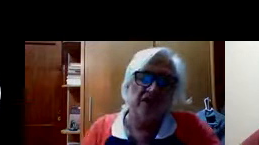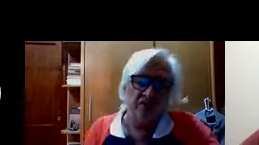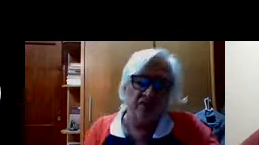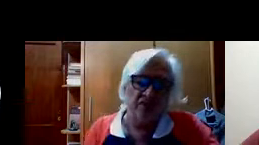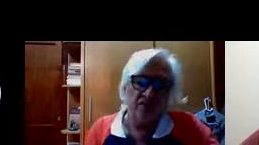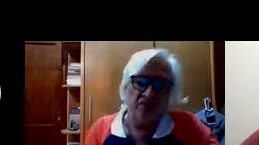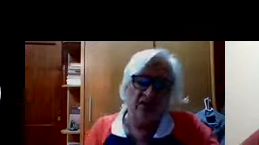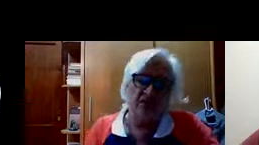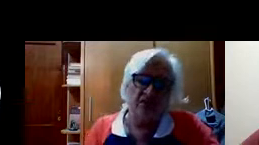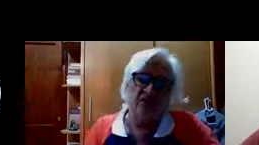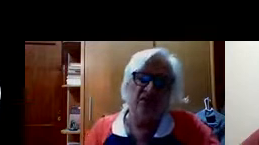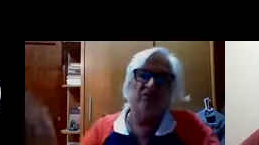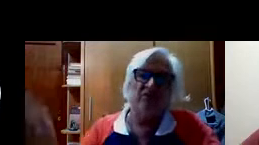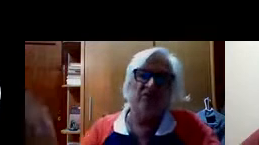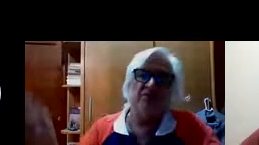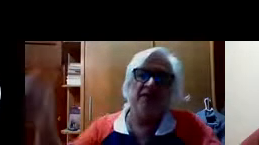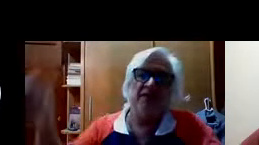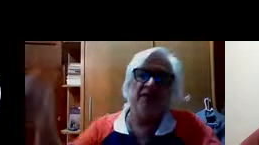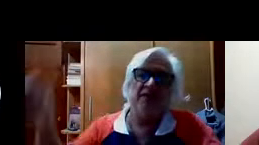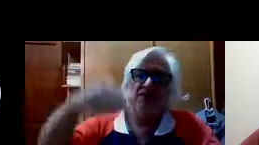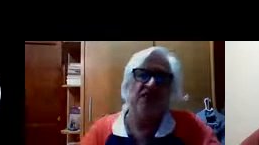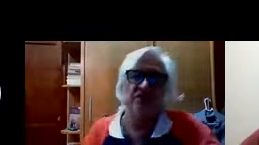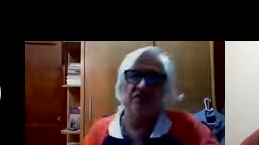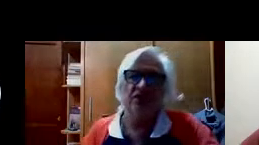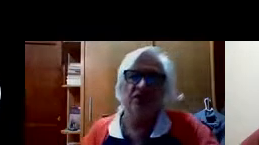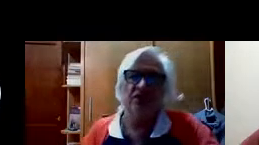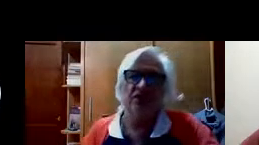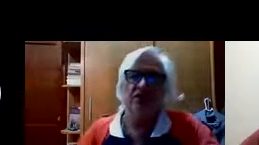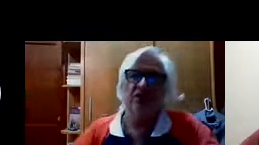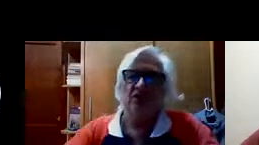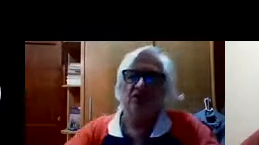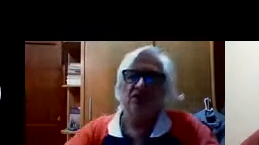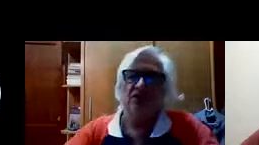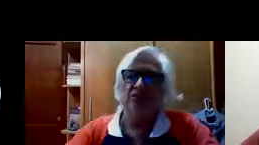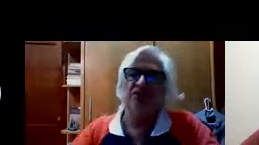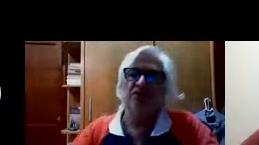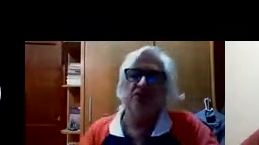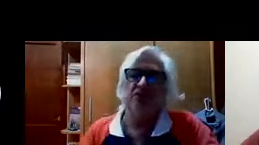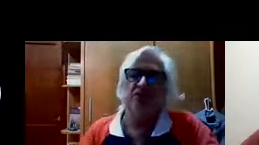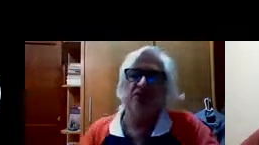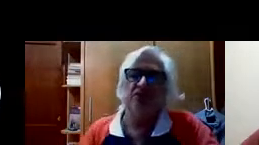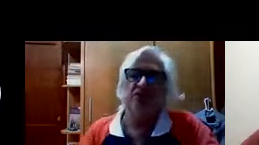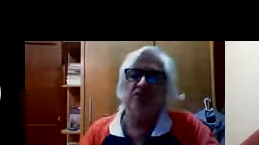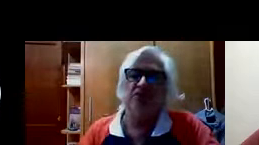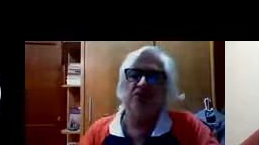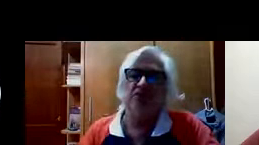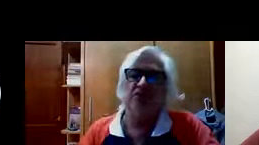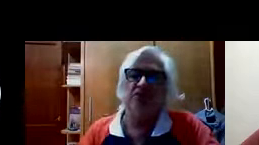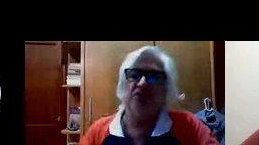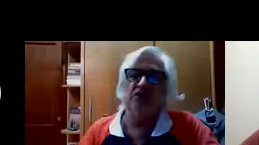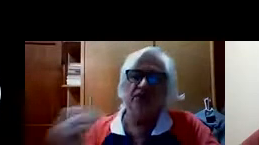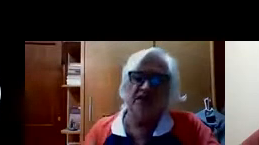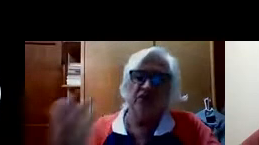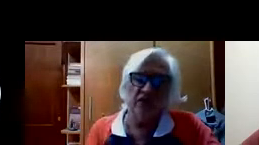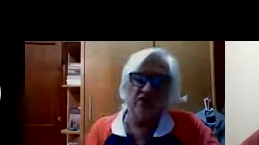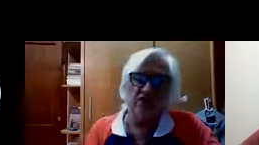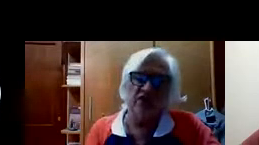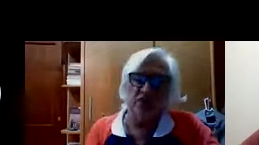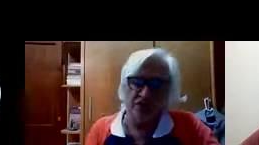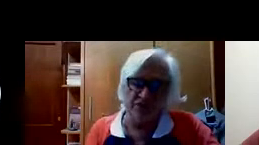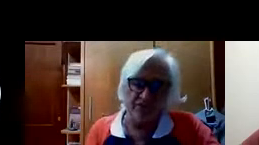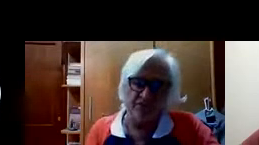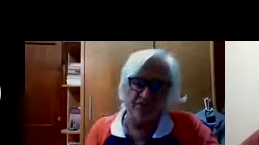que protege o alumínio e impede que o oxigênio continue penetrando e continue